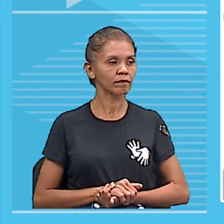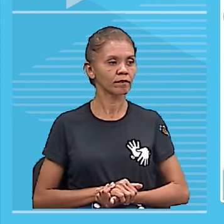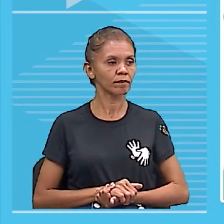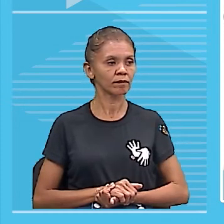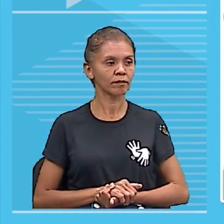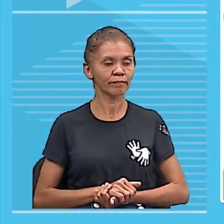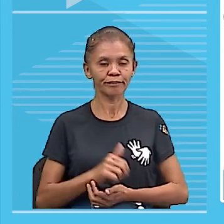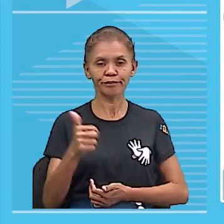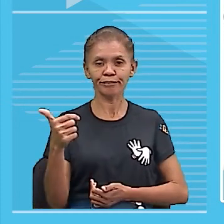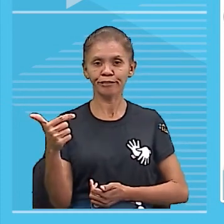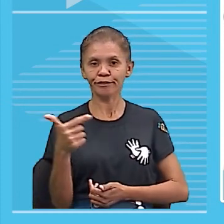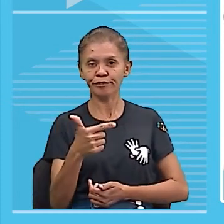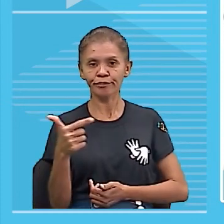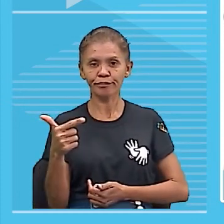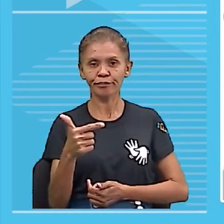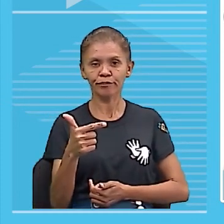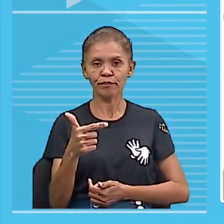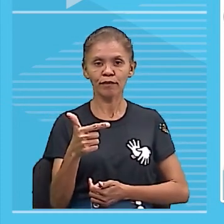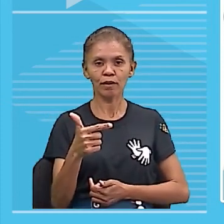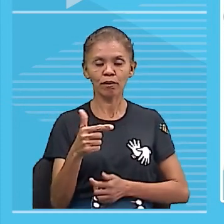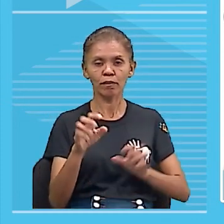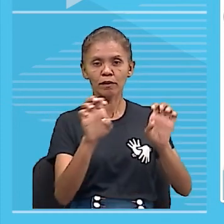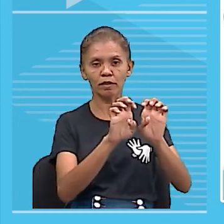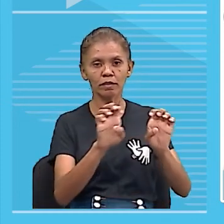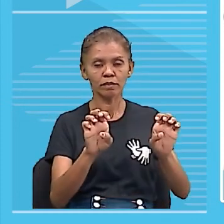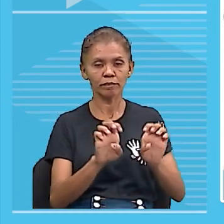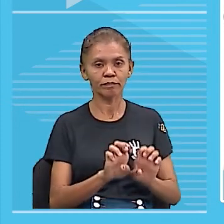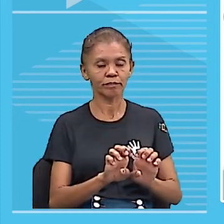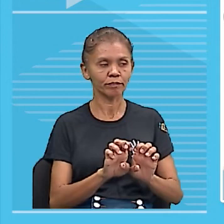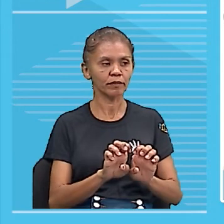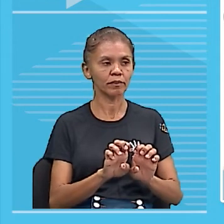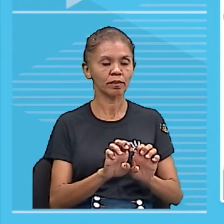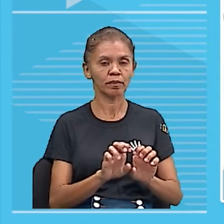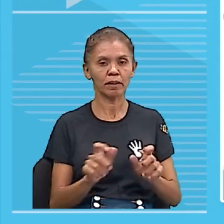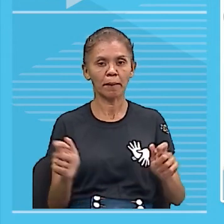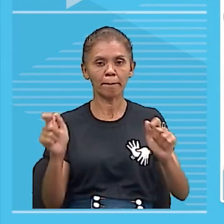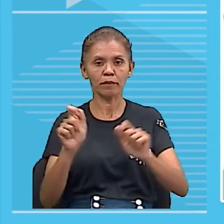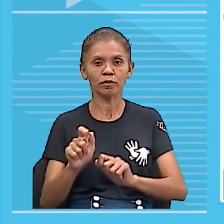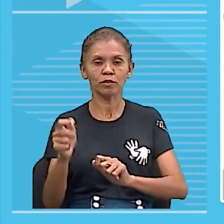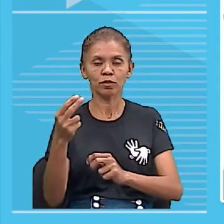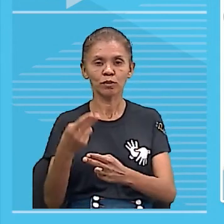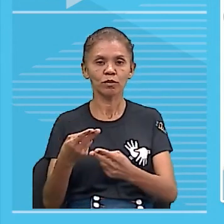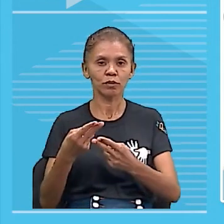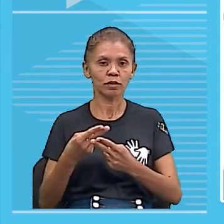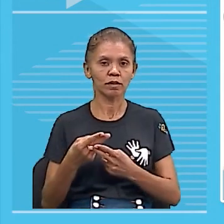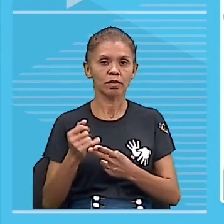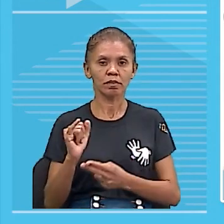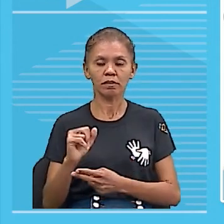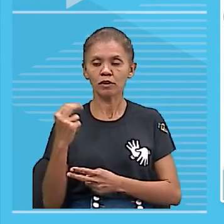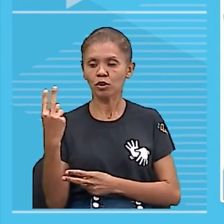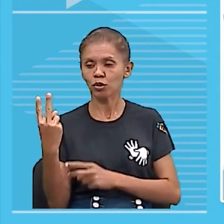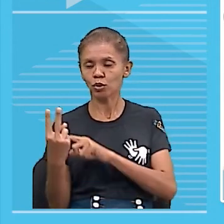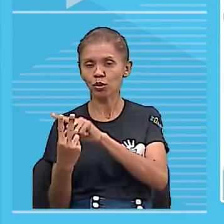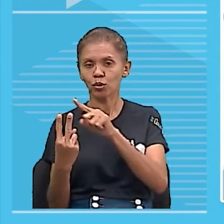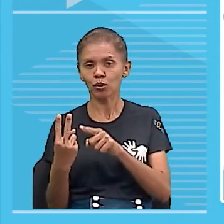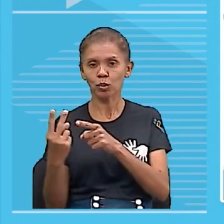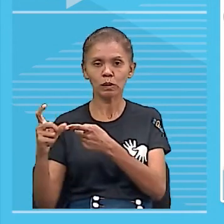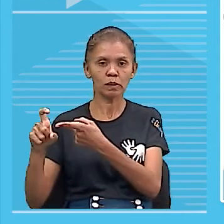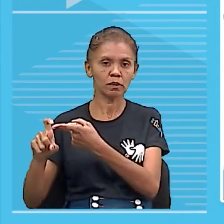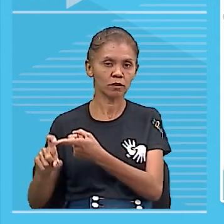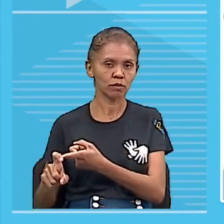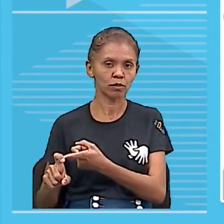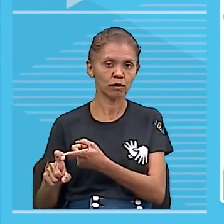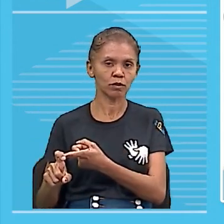bom então quando eu tenho dois resistores apenas e eu vou utilizar essa